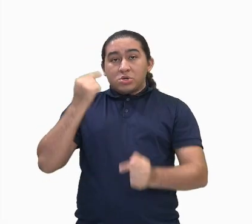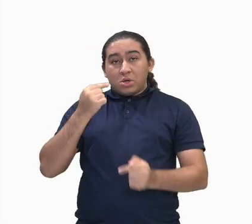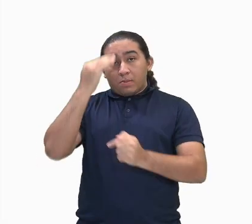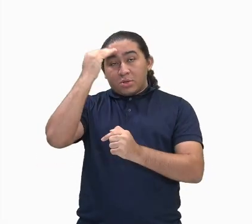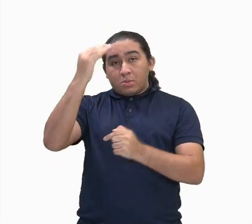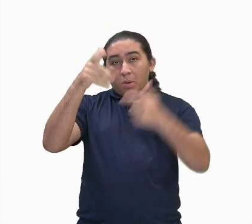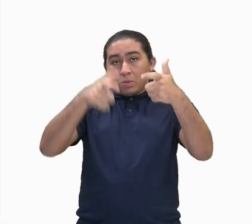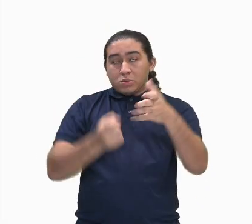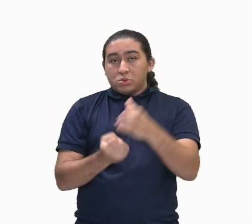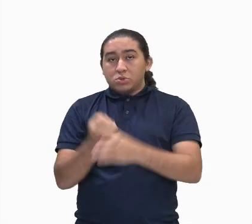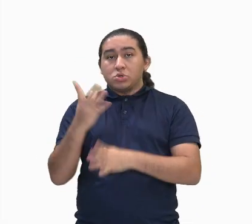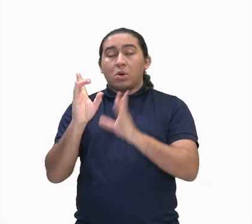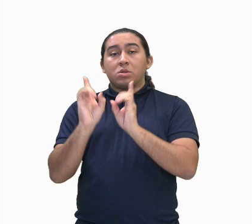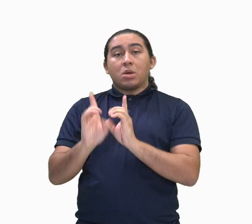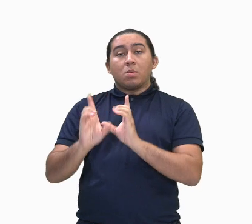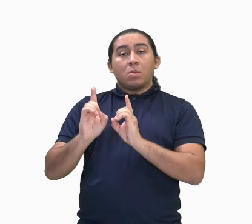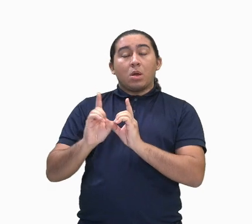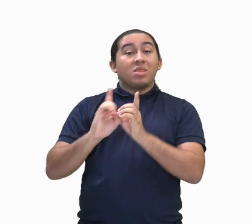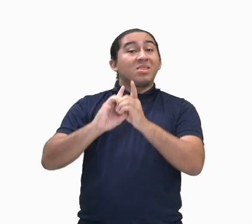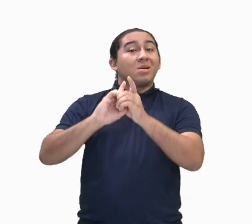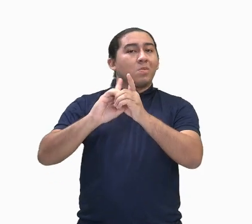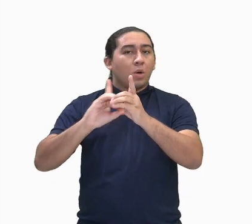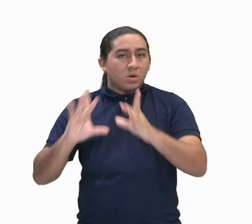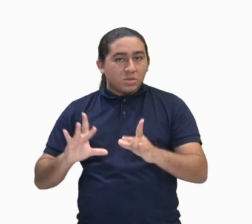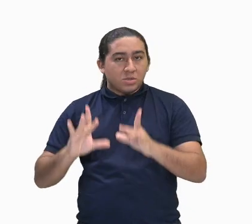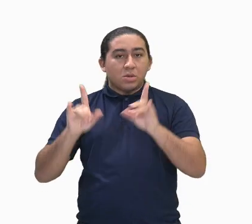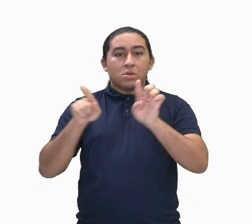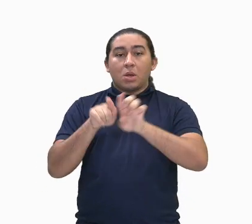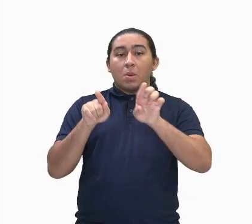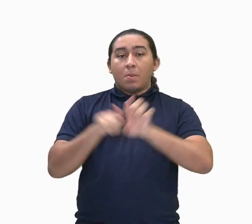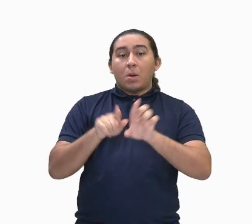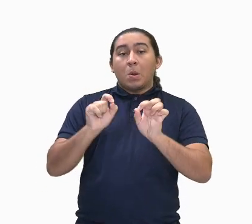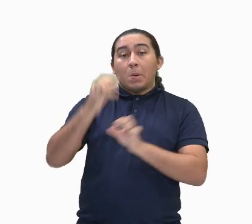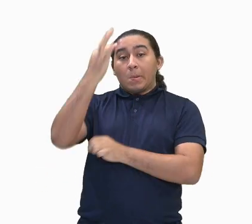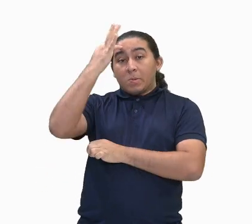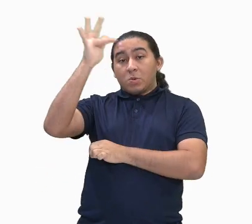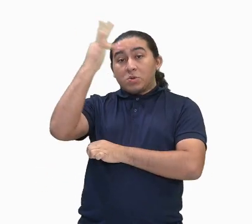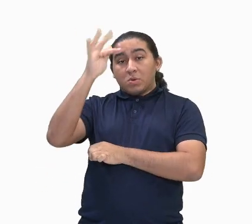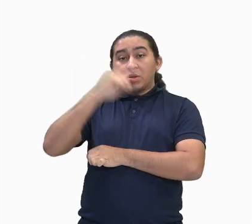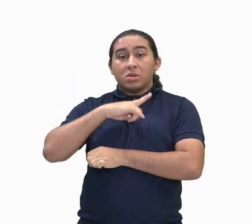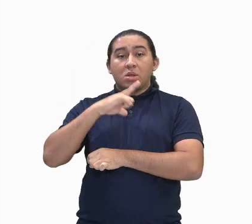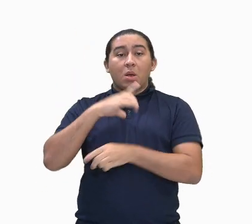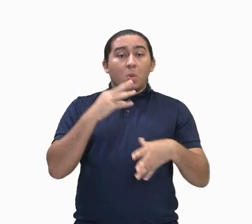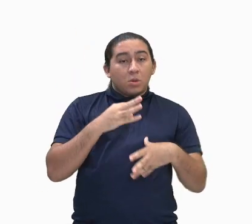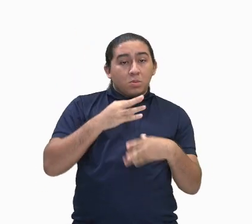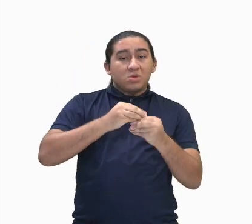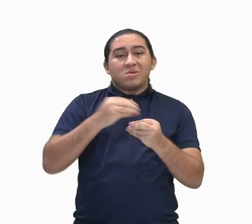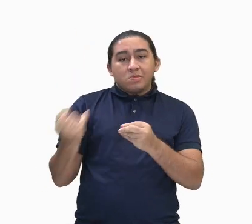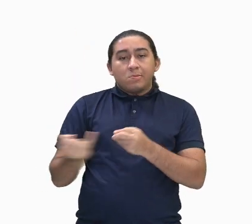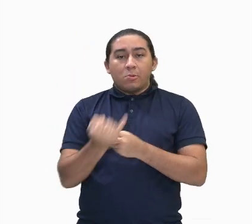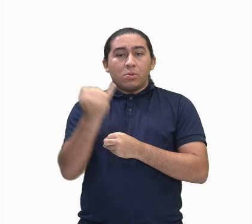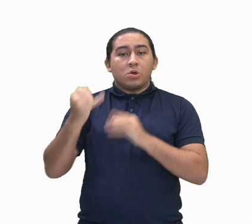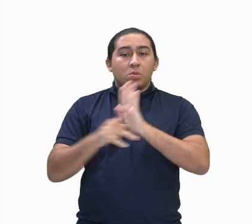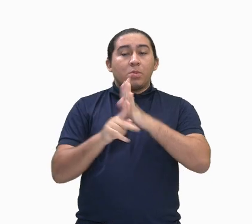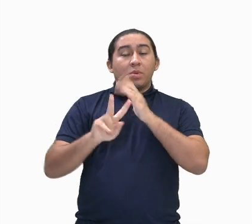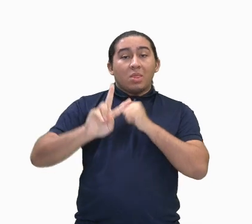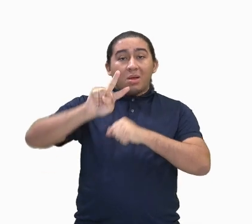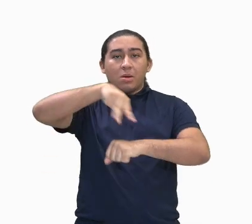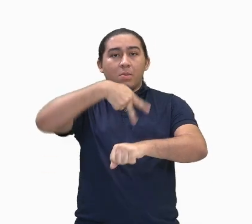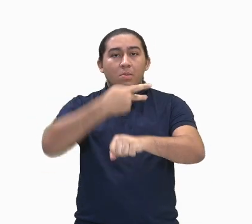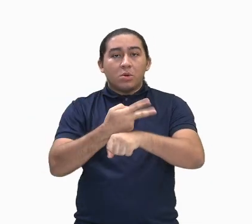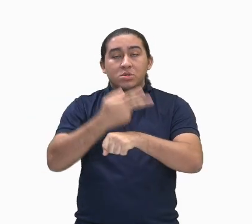e do pensamento filosófico, deixou contribuições inestimáveis que foram posteriormente